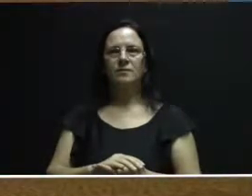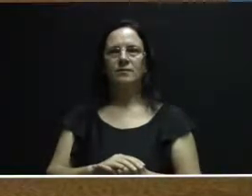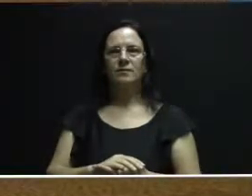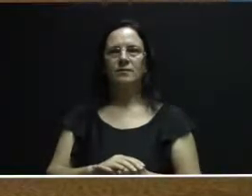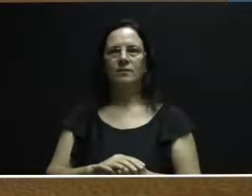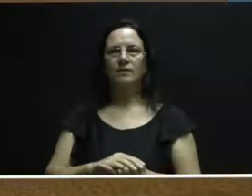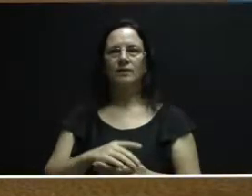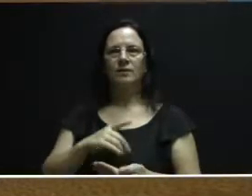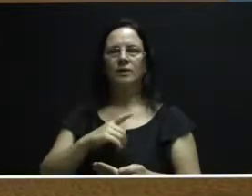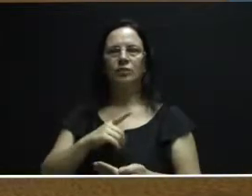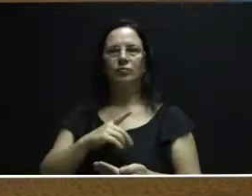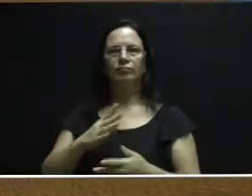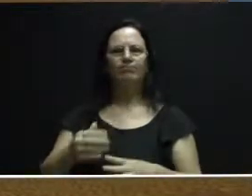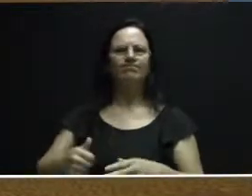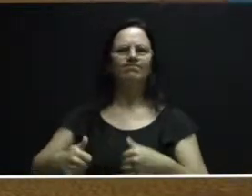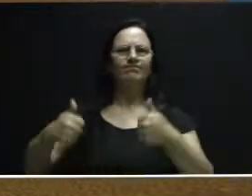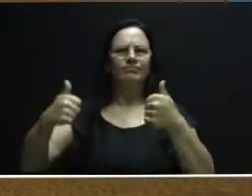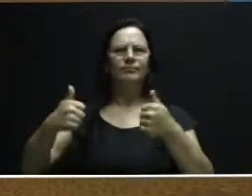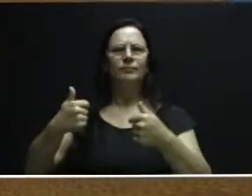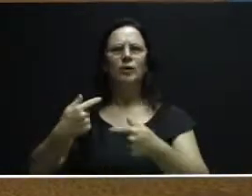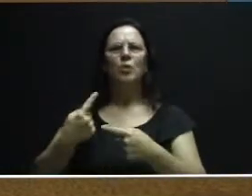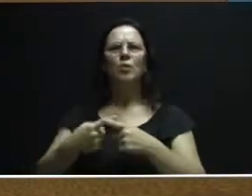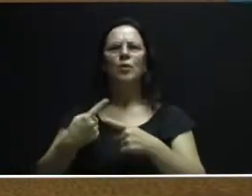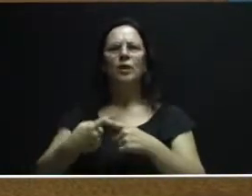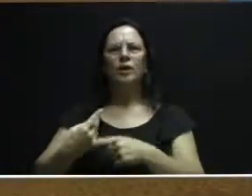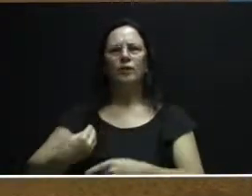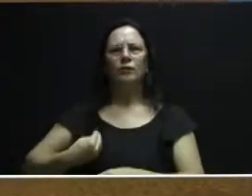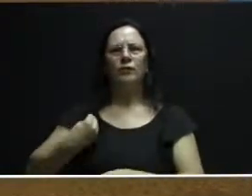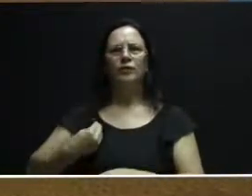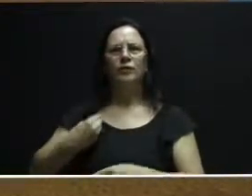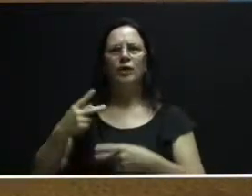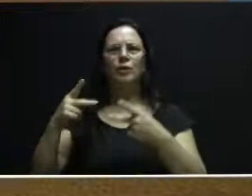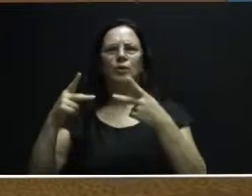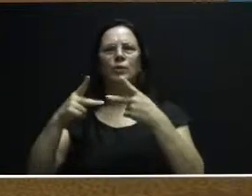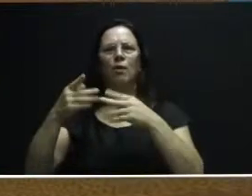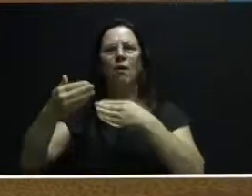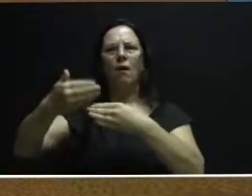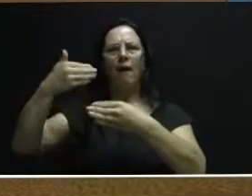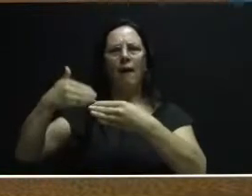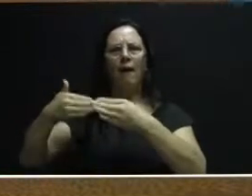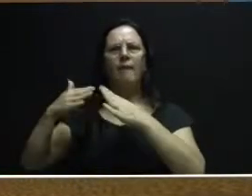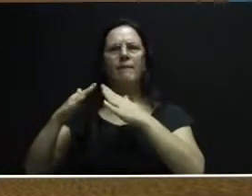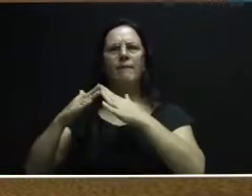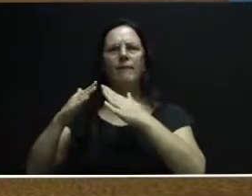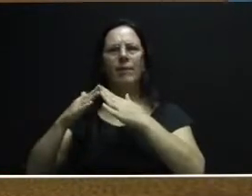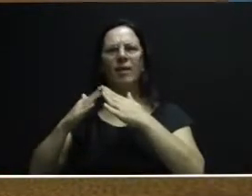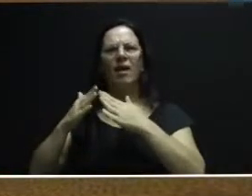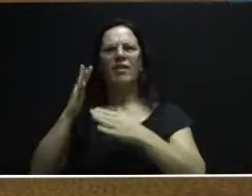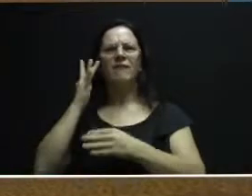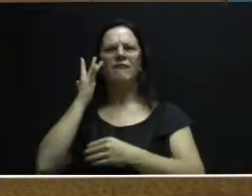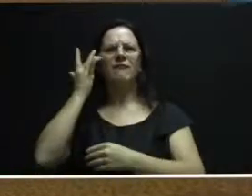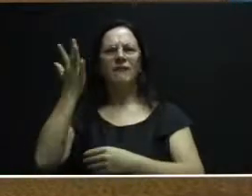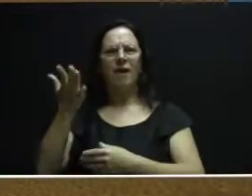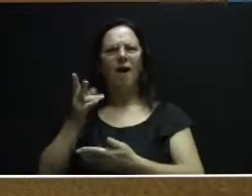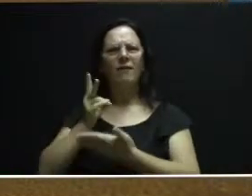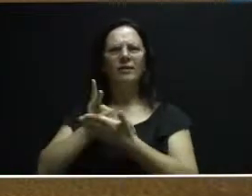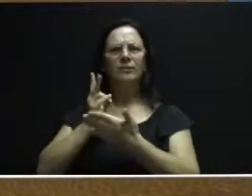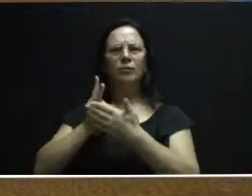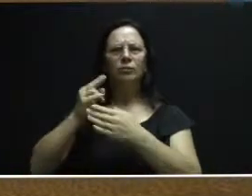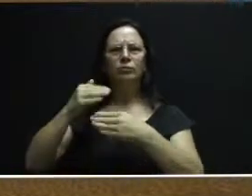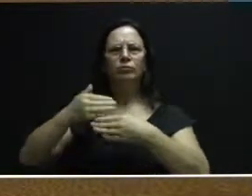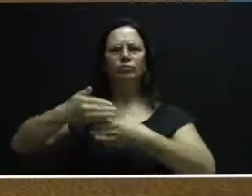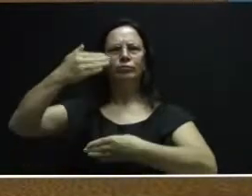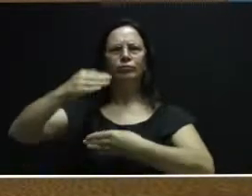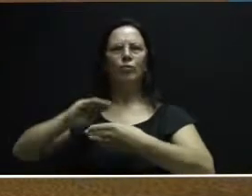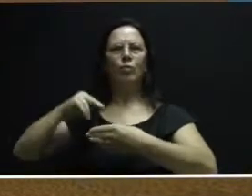Tive um certo privilégio porque eu morava atrás do centro esportivo. Então era muito fácil. Então era pular o muro e